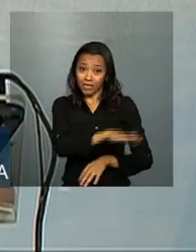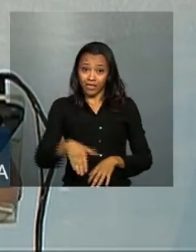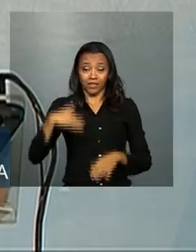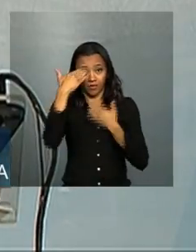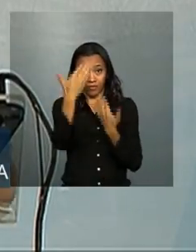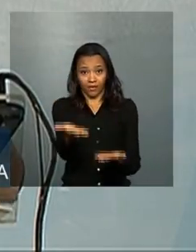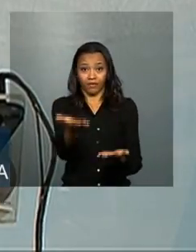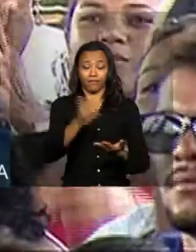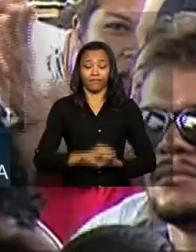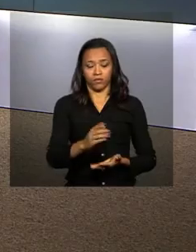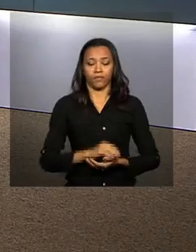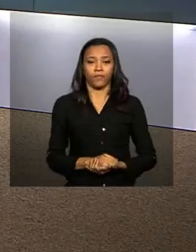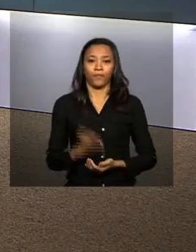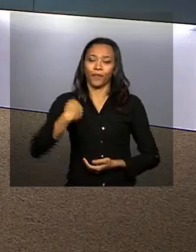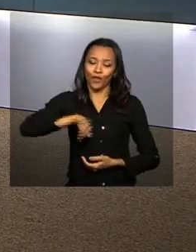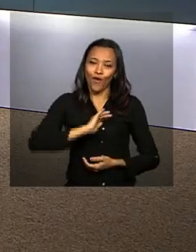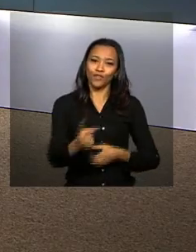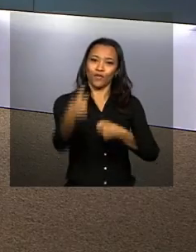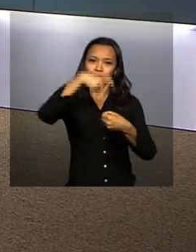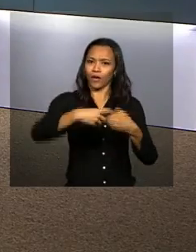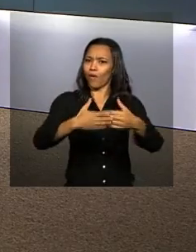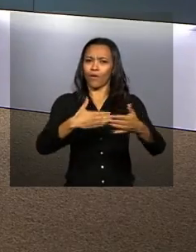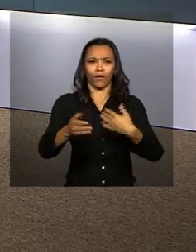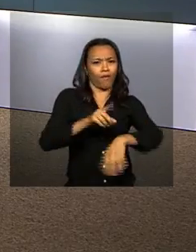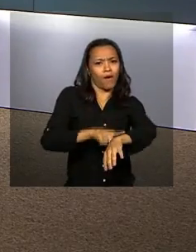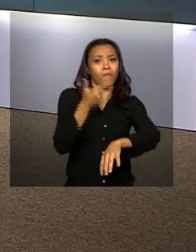obrigada. Nós podemos voltar a